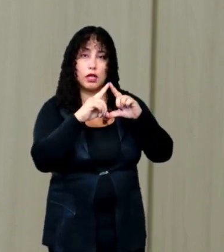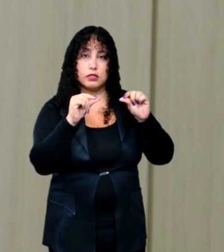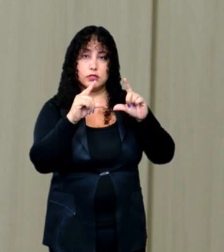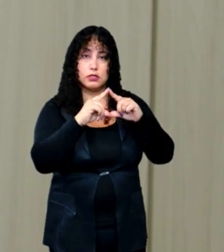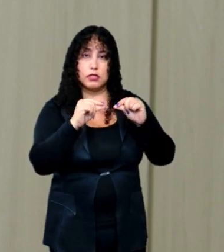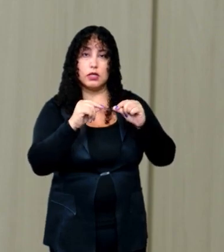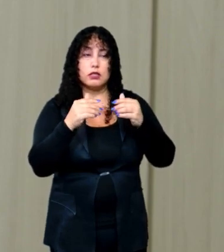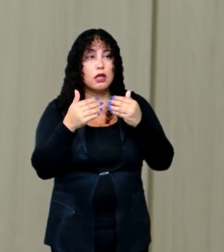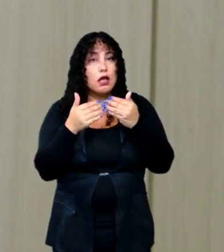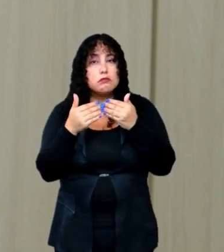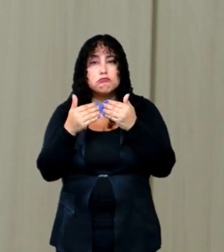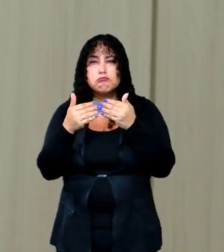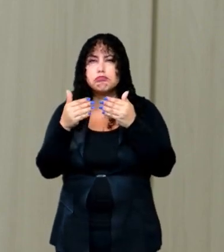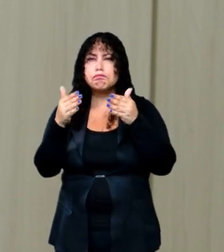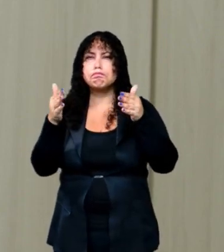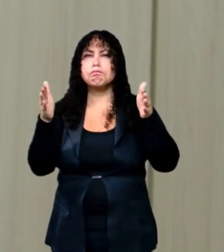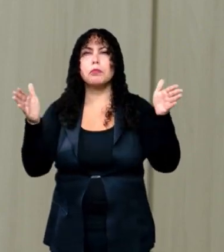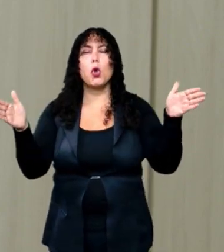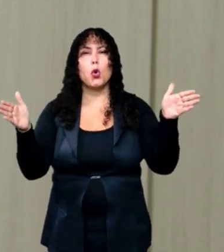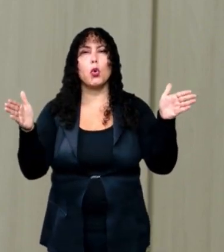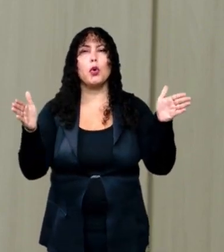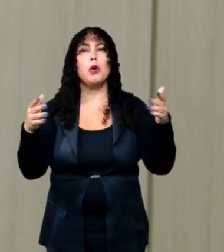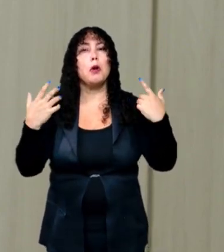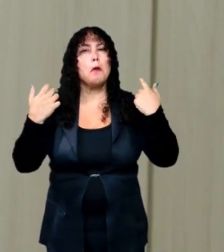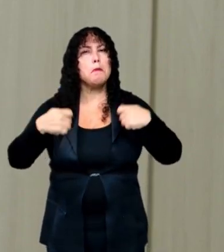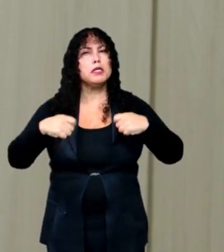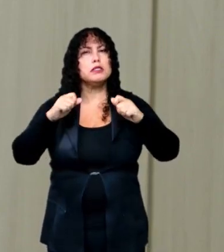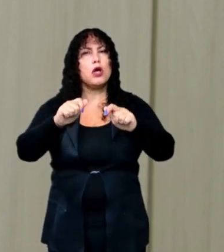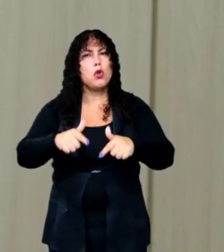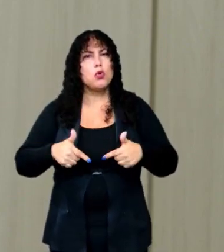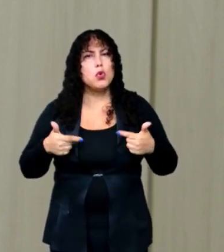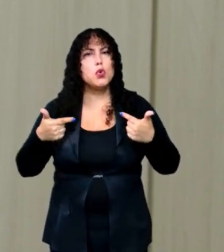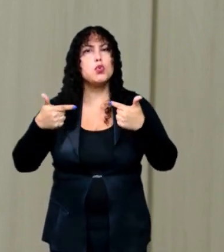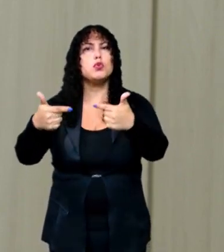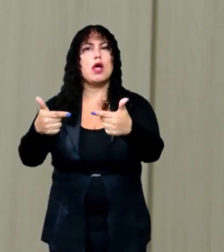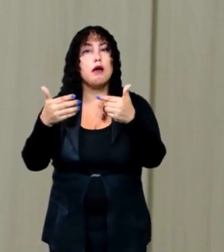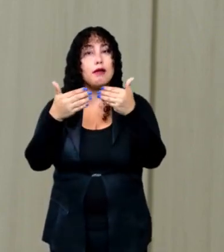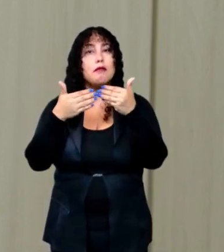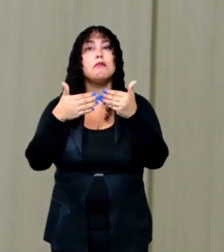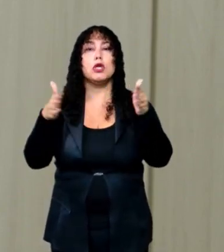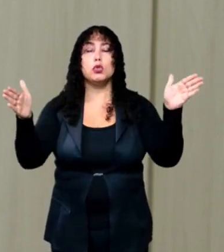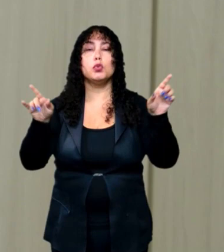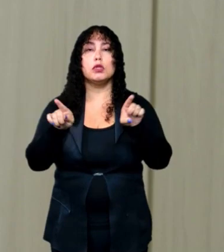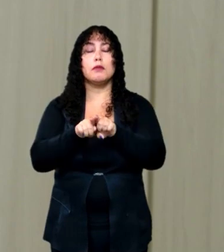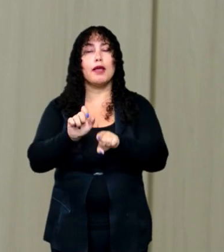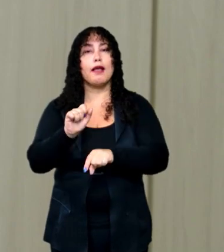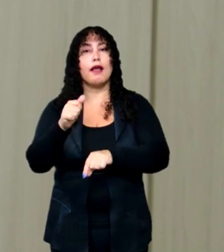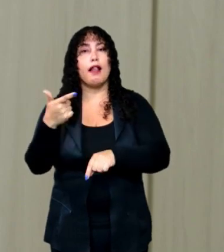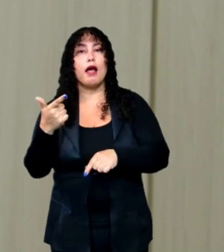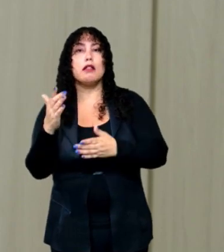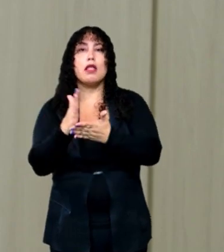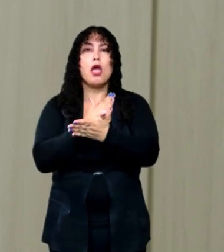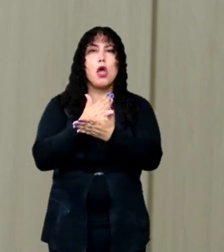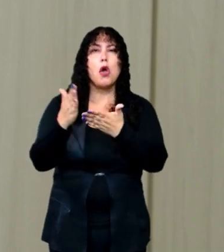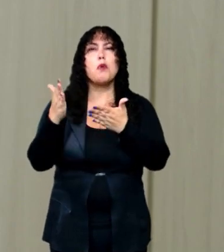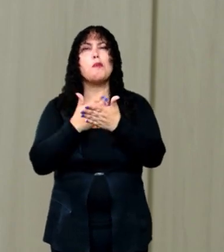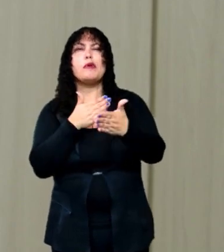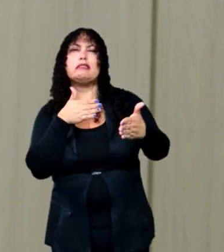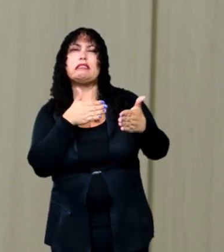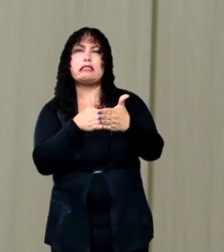essa abertura, ou que a gente precisa lutar por essa abertura, né? Porque, claro, que tem algumas entraves